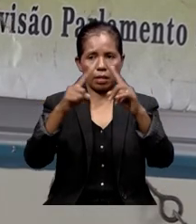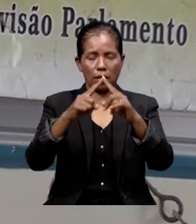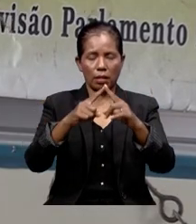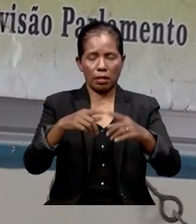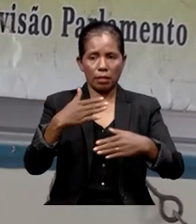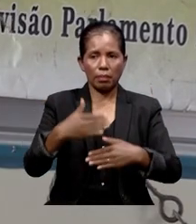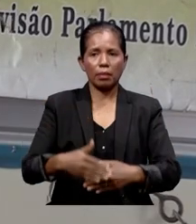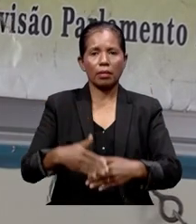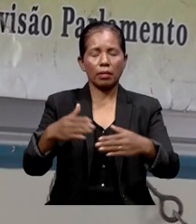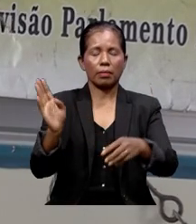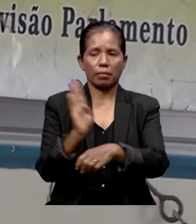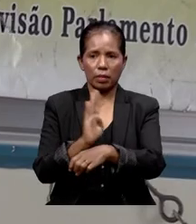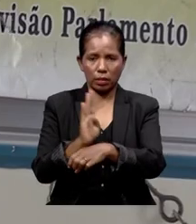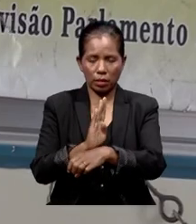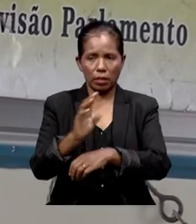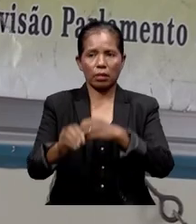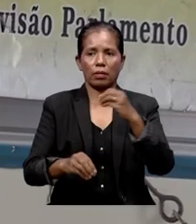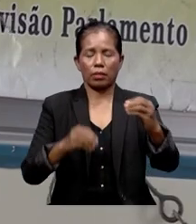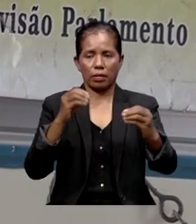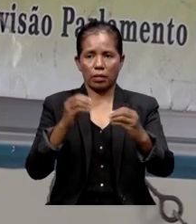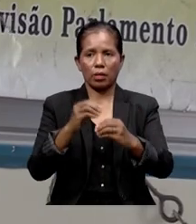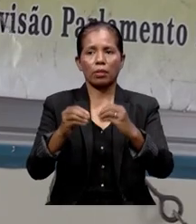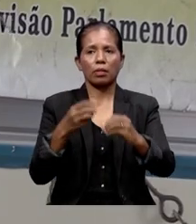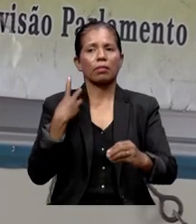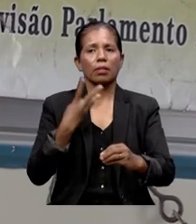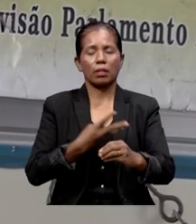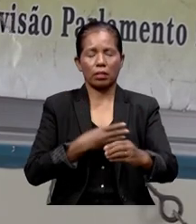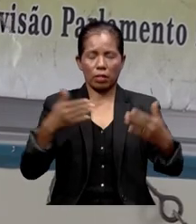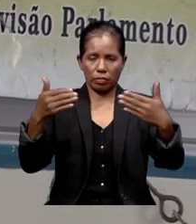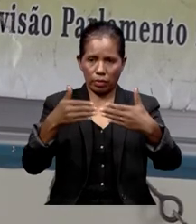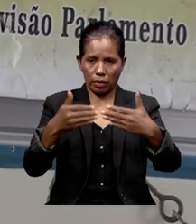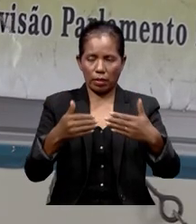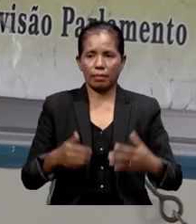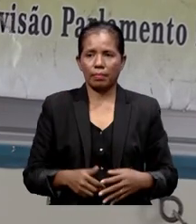progresso, negociação com a Baitania fronteira.